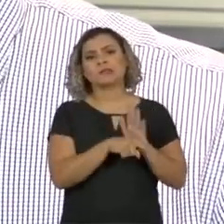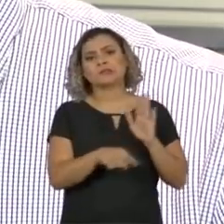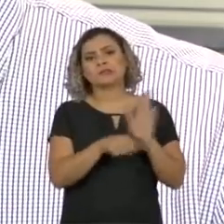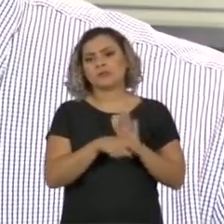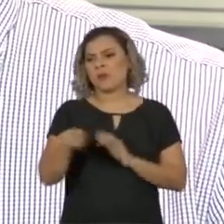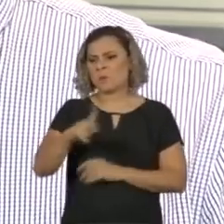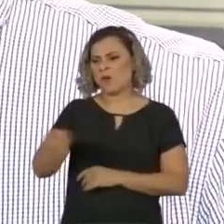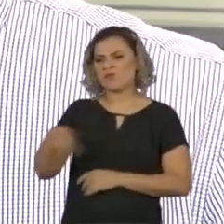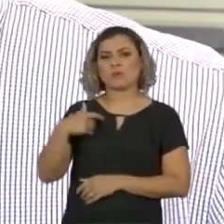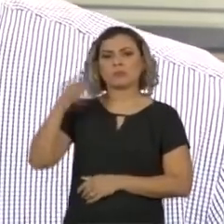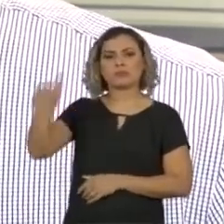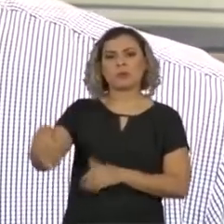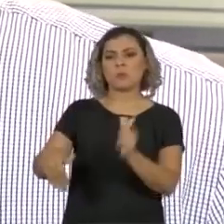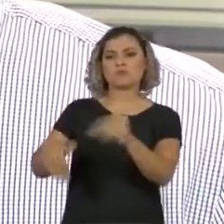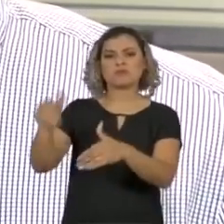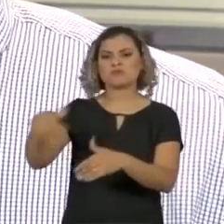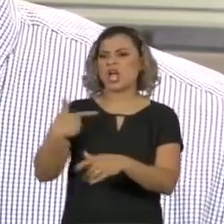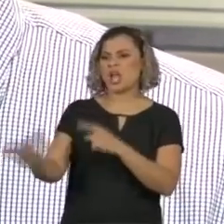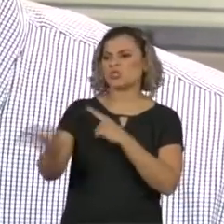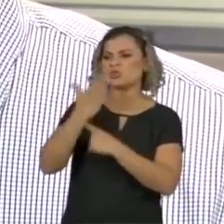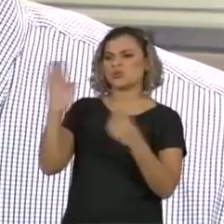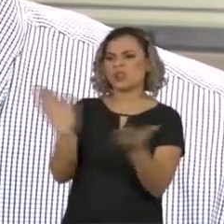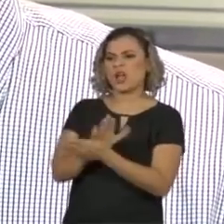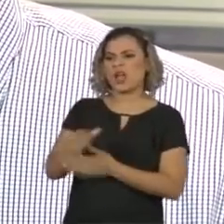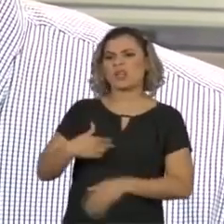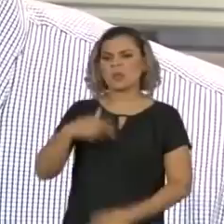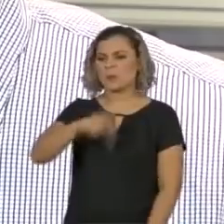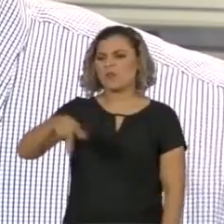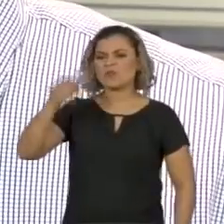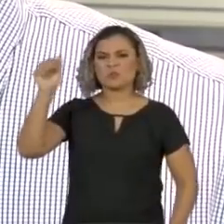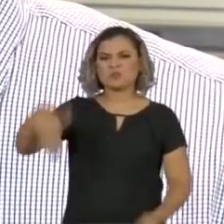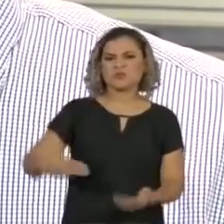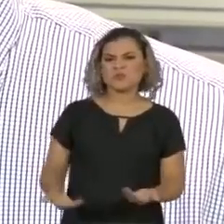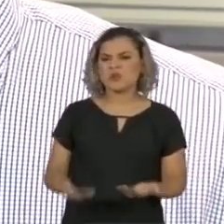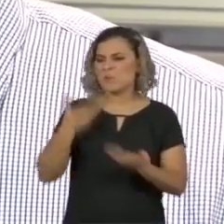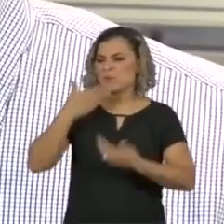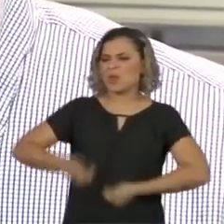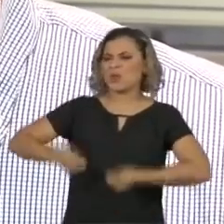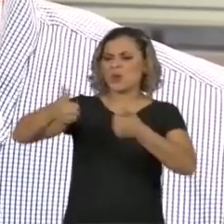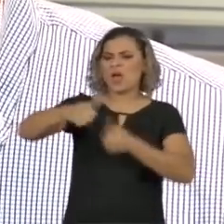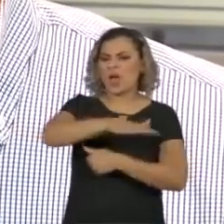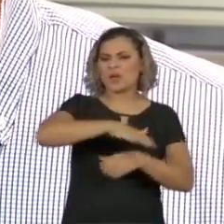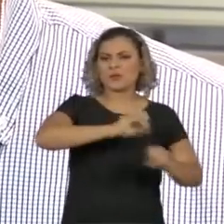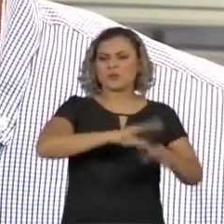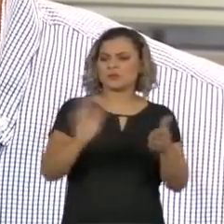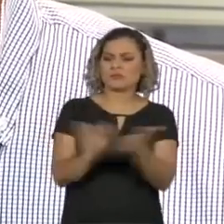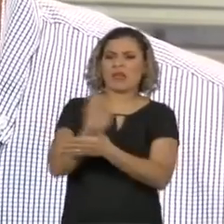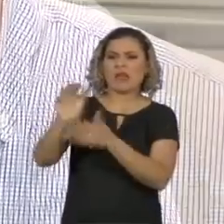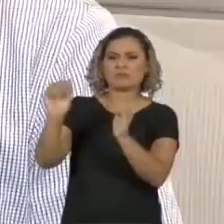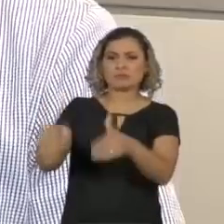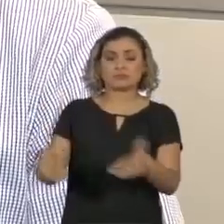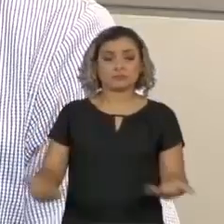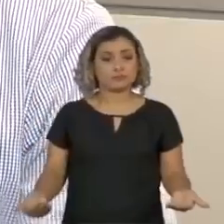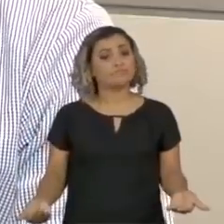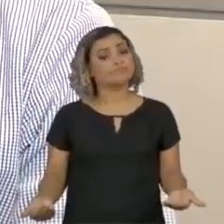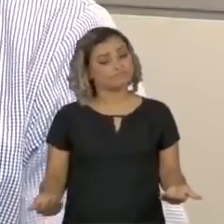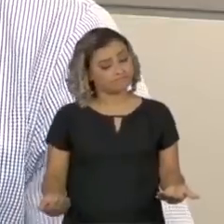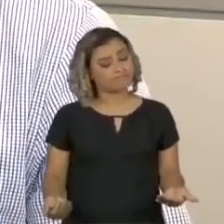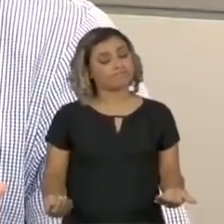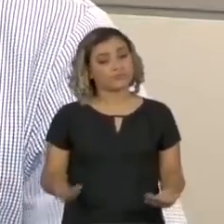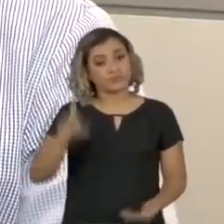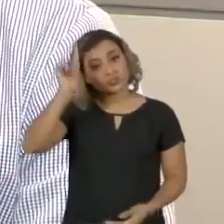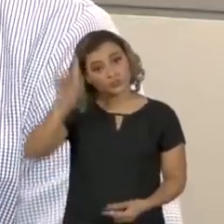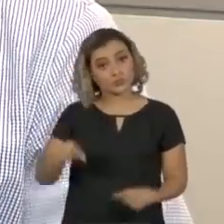os professores, que nada contribui para a gente efetivamente melhorar o cenário da educação brasileira. O diretor